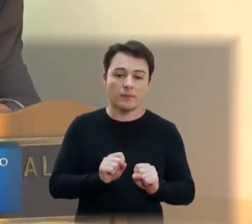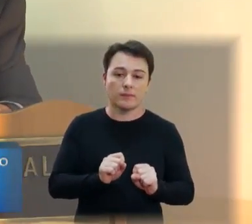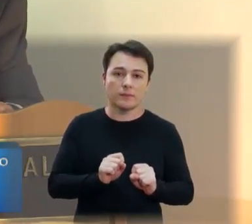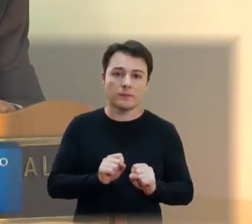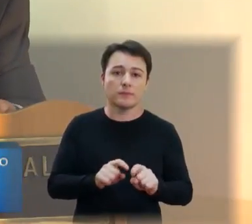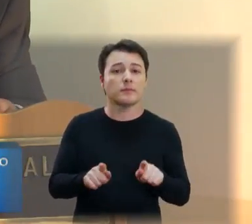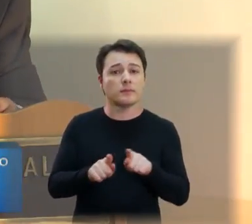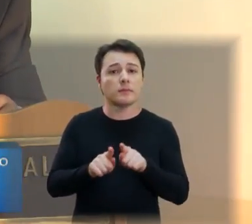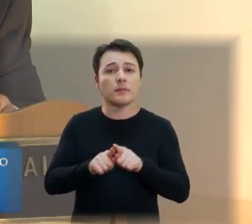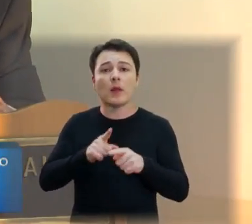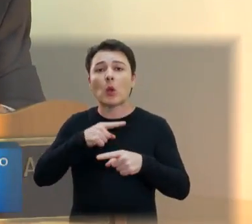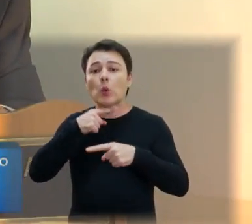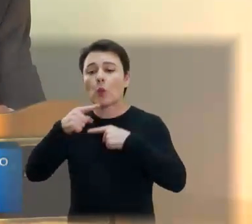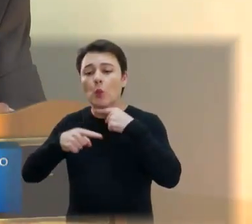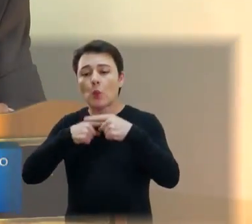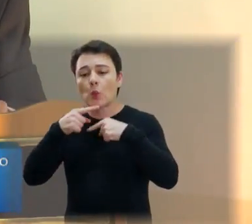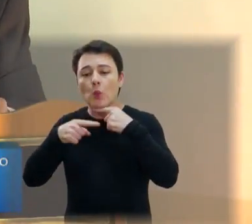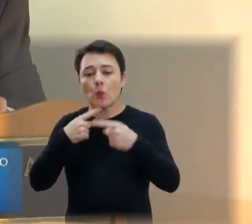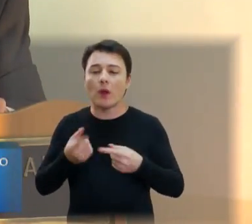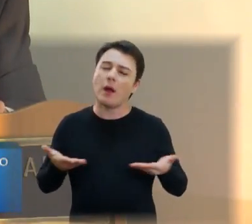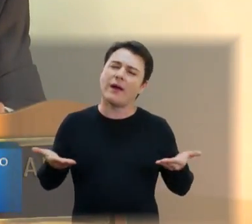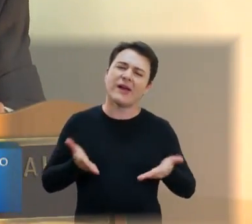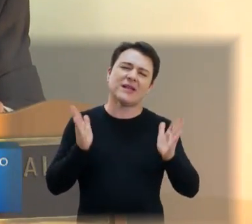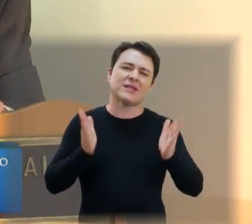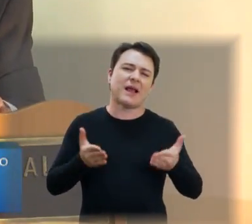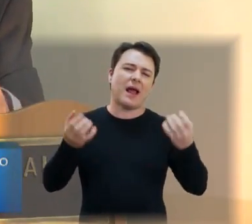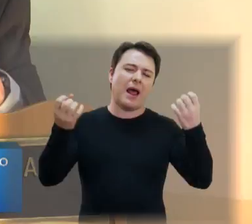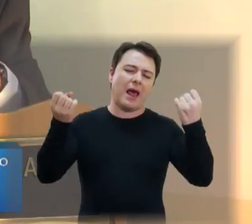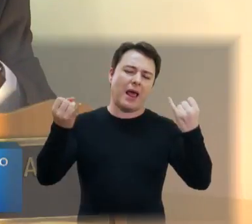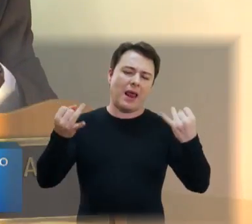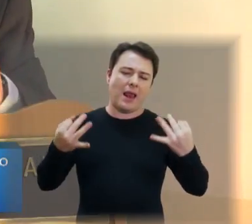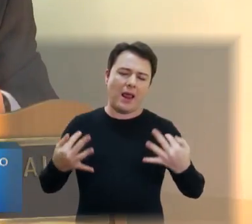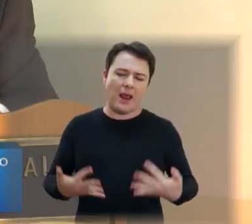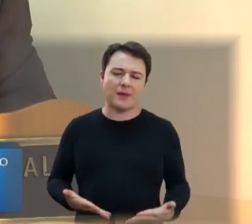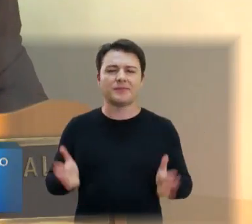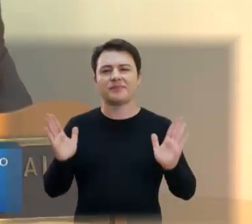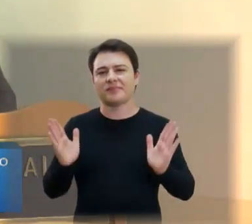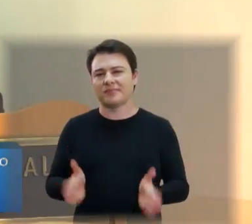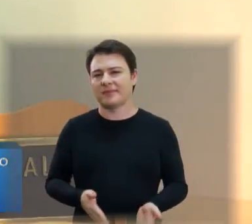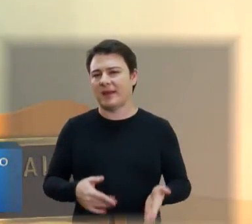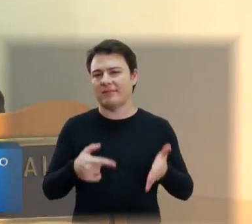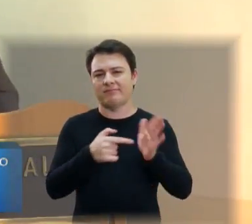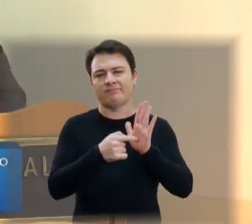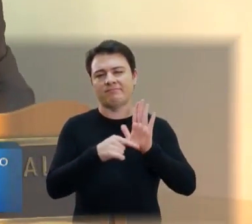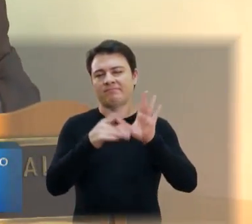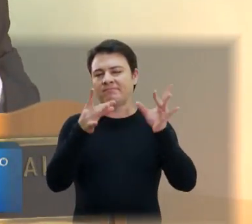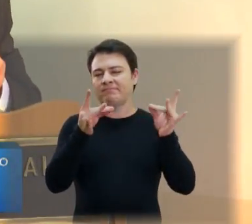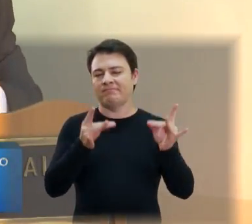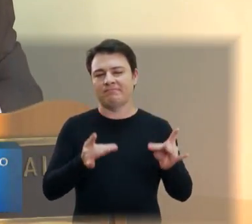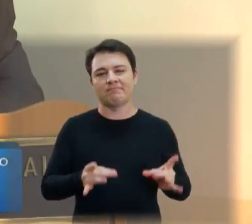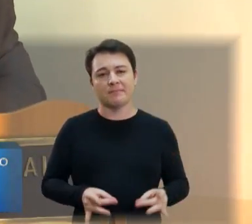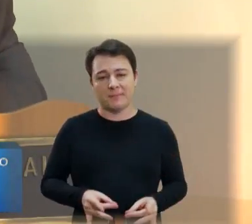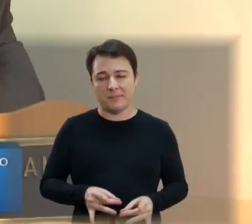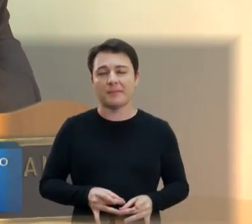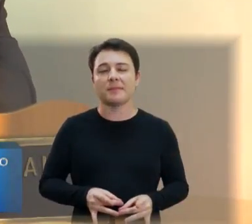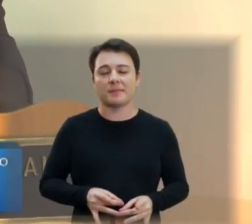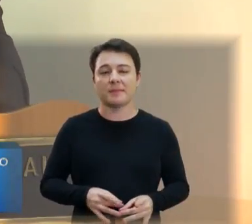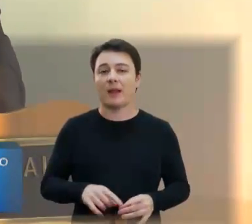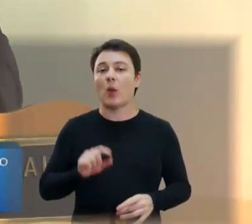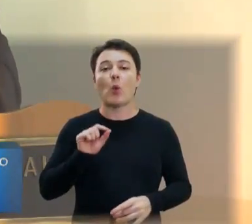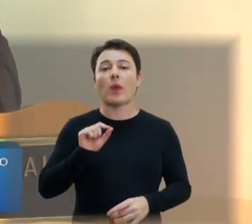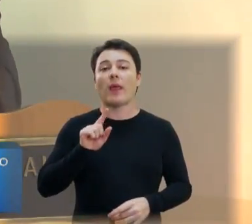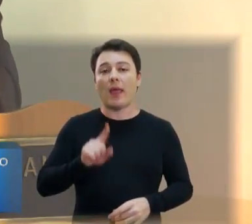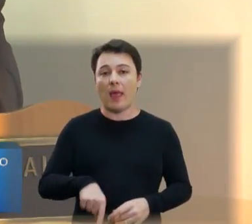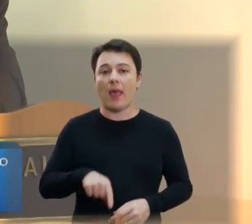E as dúvidas, né? Agora está tudo explicadinho, deixou tudo esmiuçado aqui, né? E detalhando o que é o